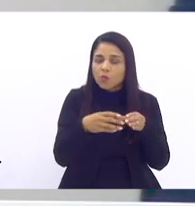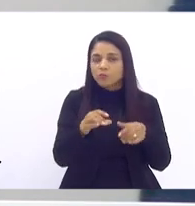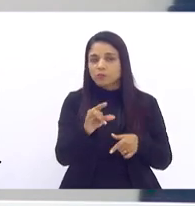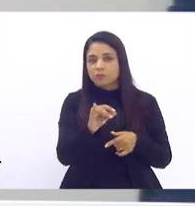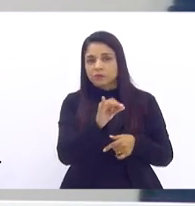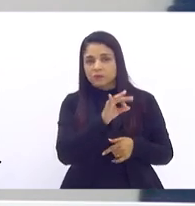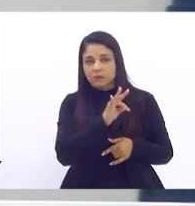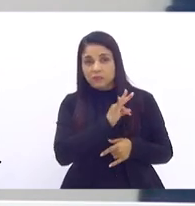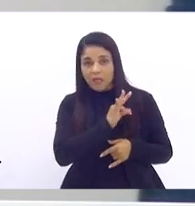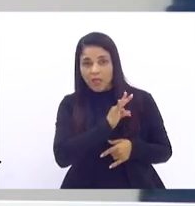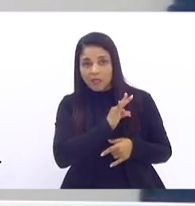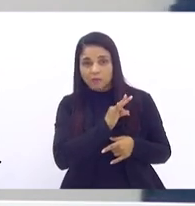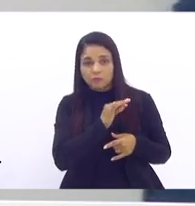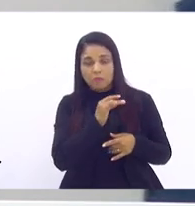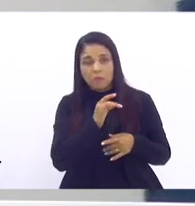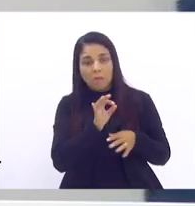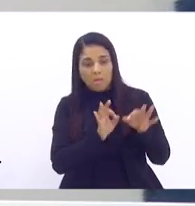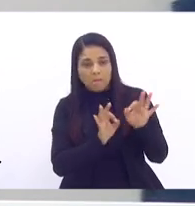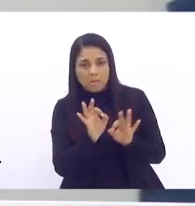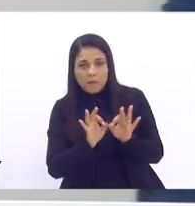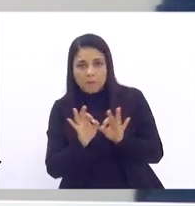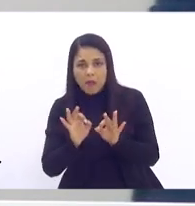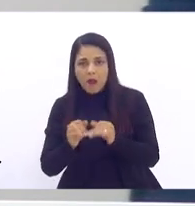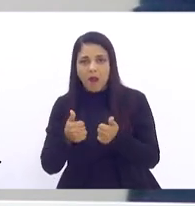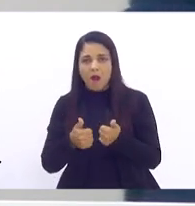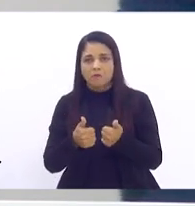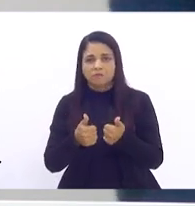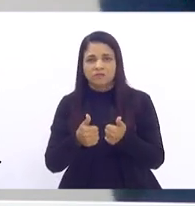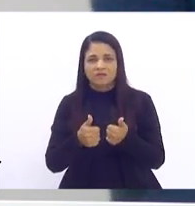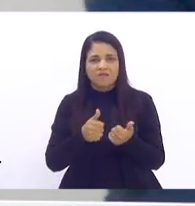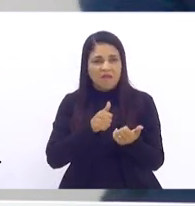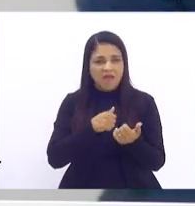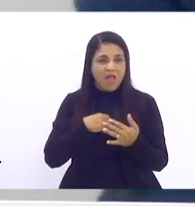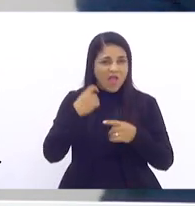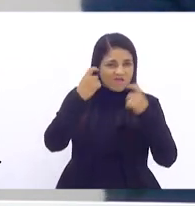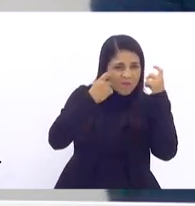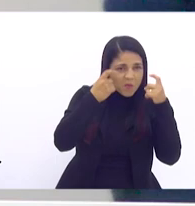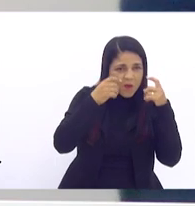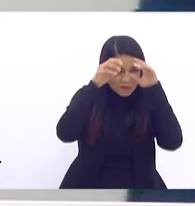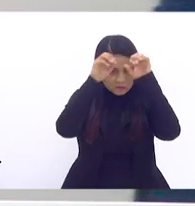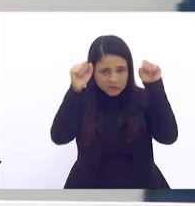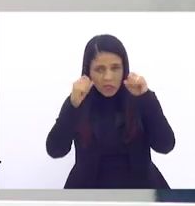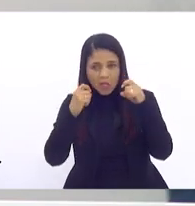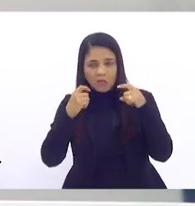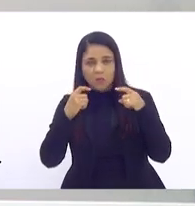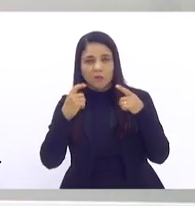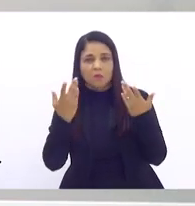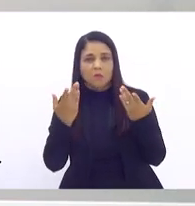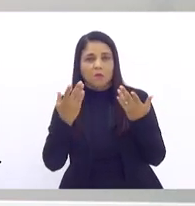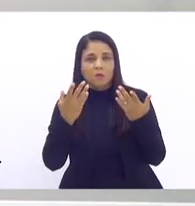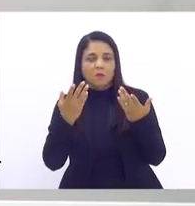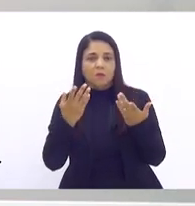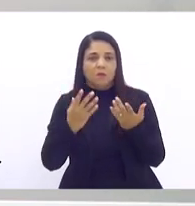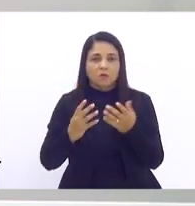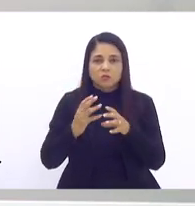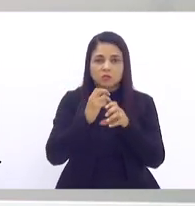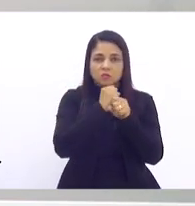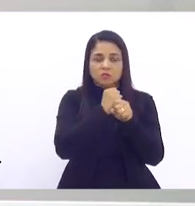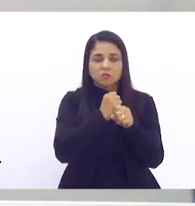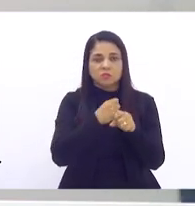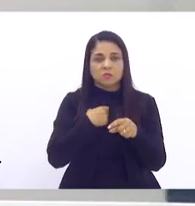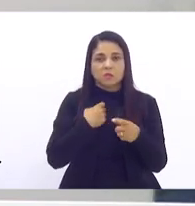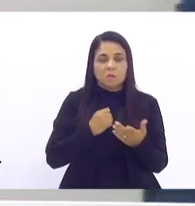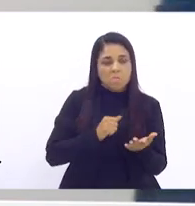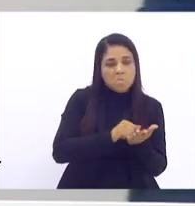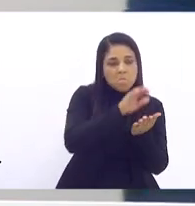preparado que o legislativo em vez de ficar preocupado em dar uma multinha porque o servidor enfim foi um contrato temporário